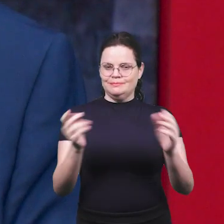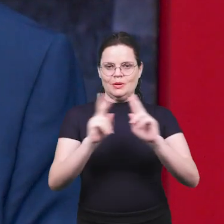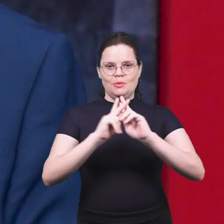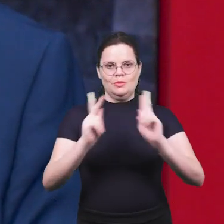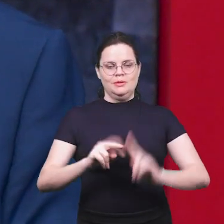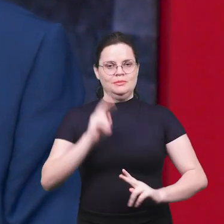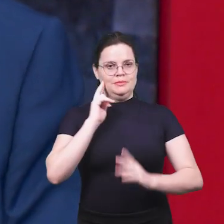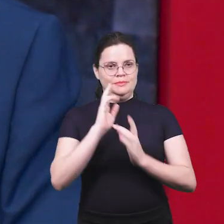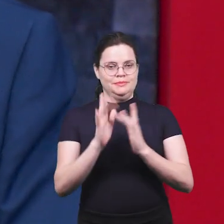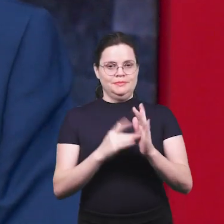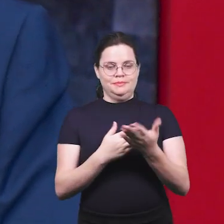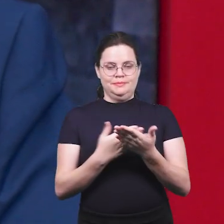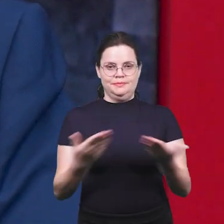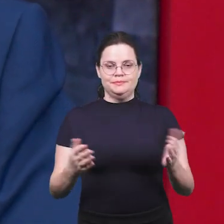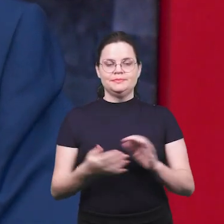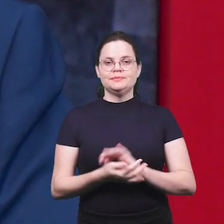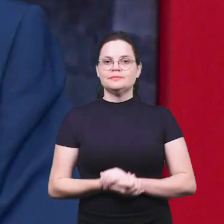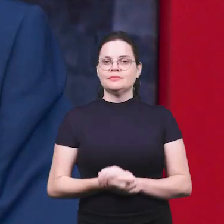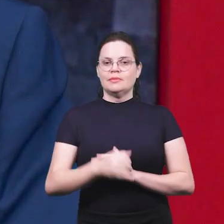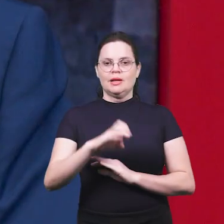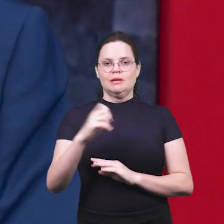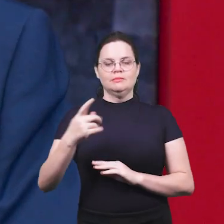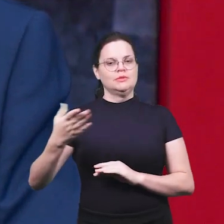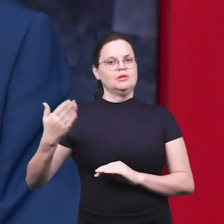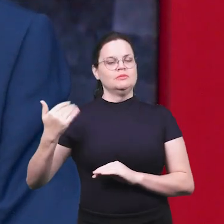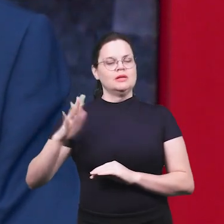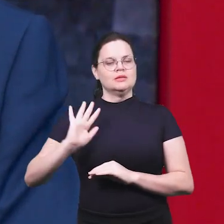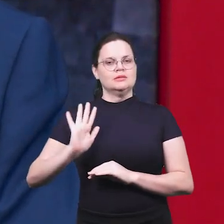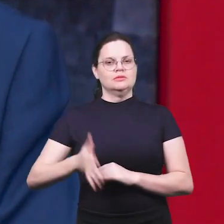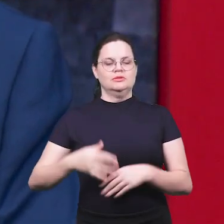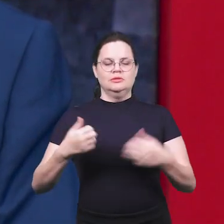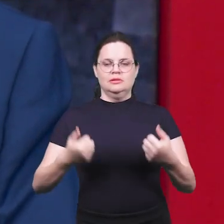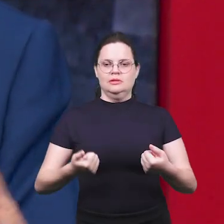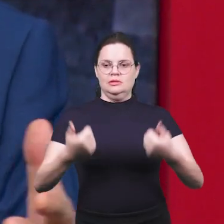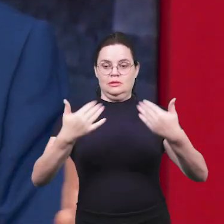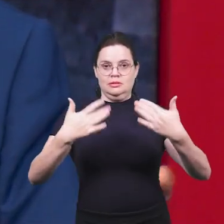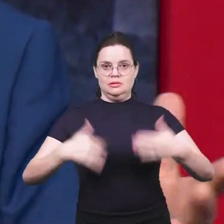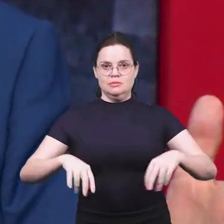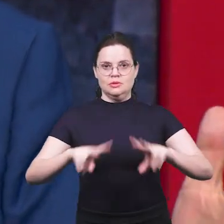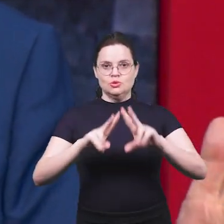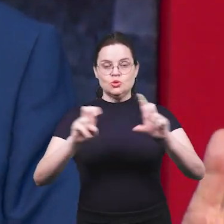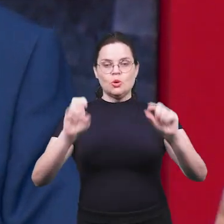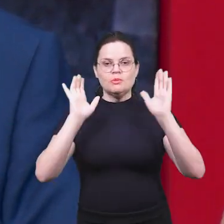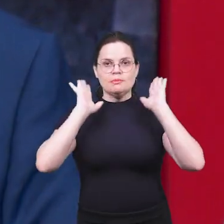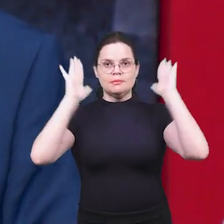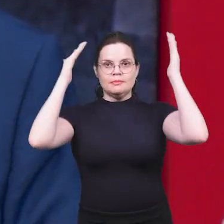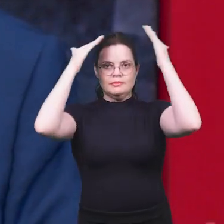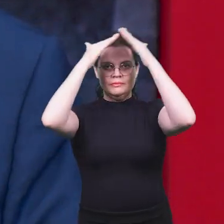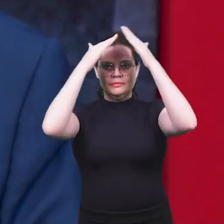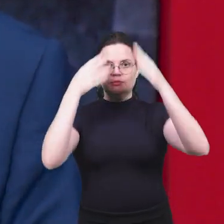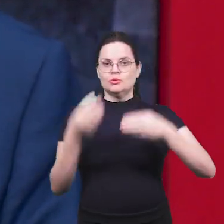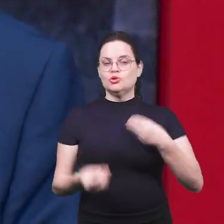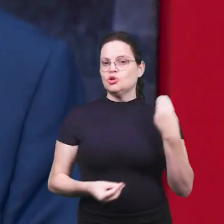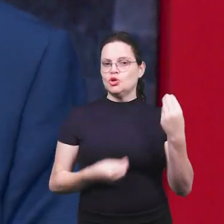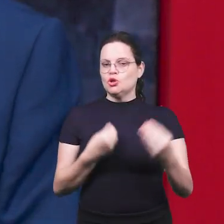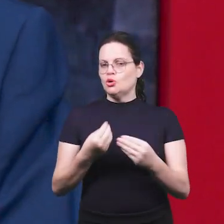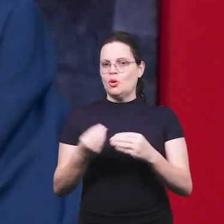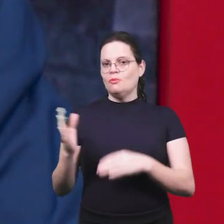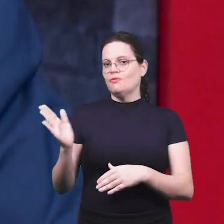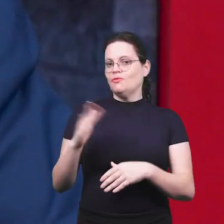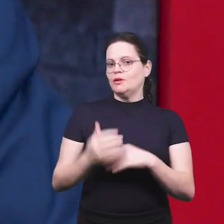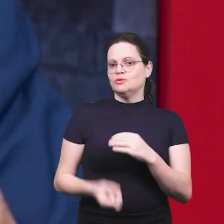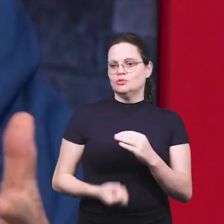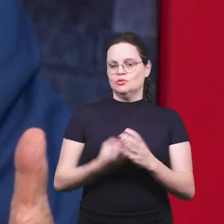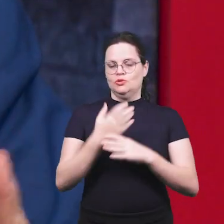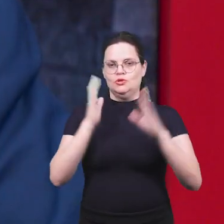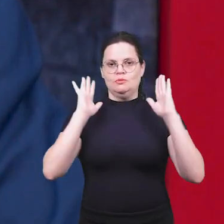Jesus. No episódio passado, nós falamos basicamente sobre o papado.